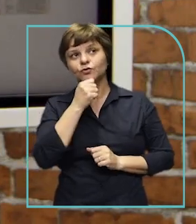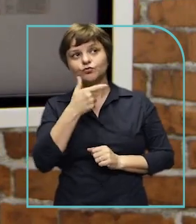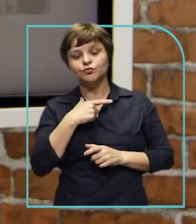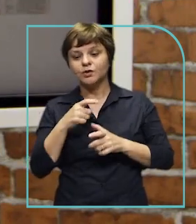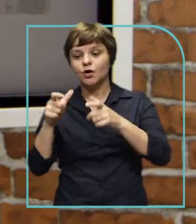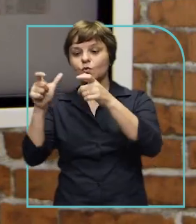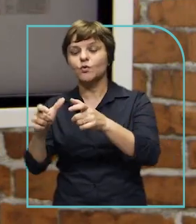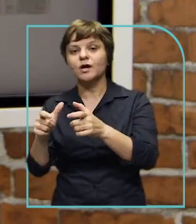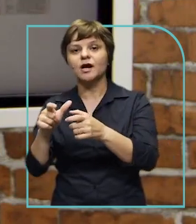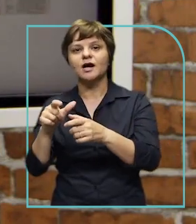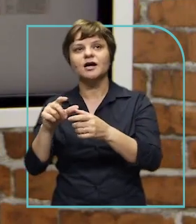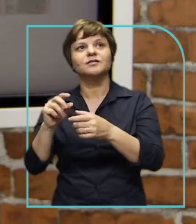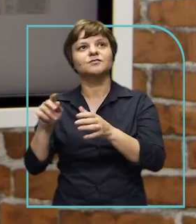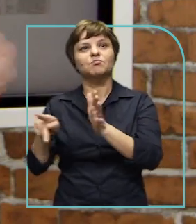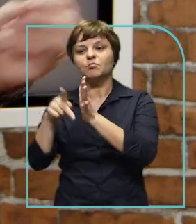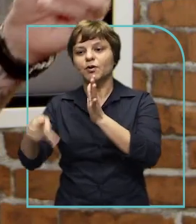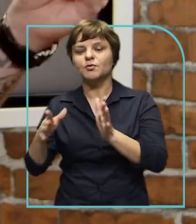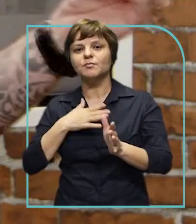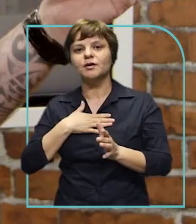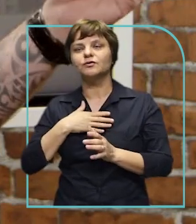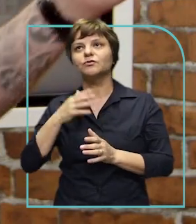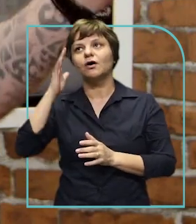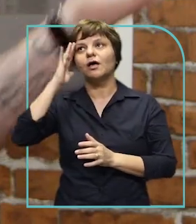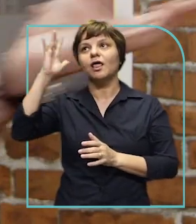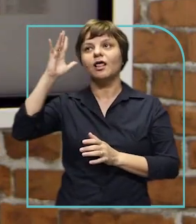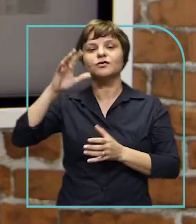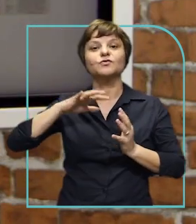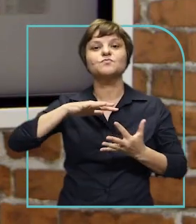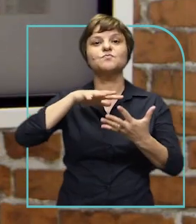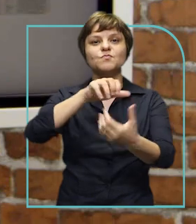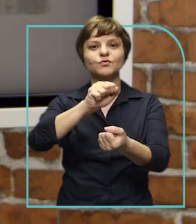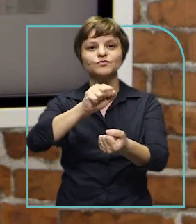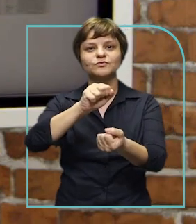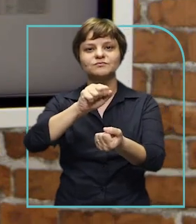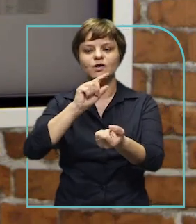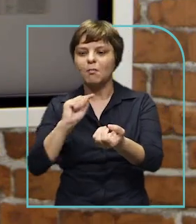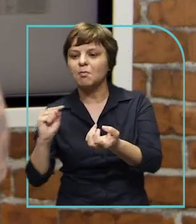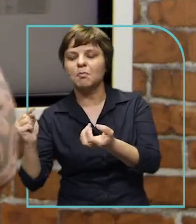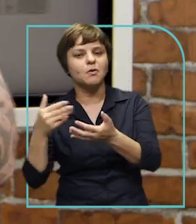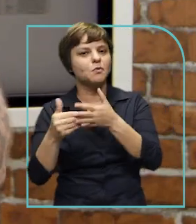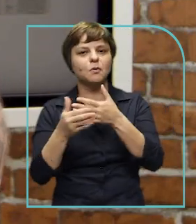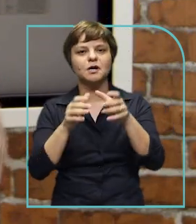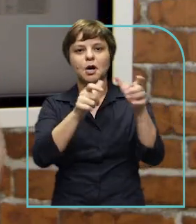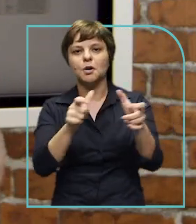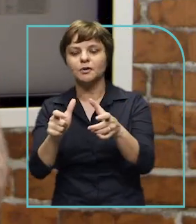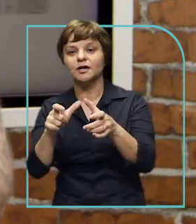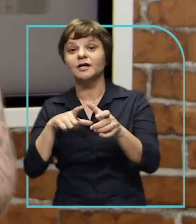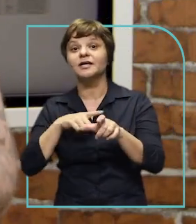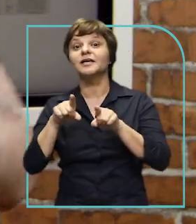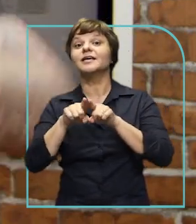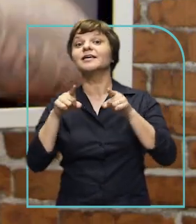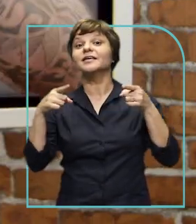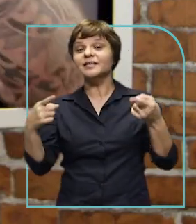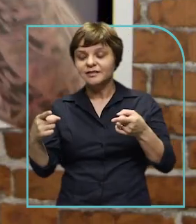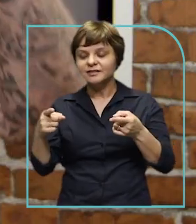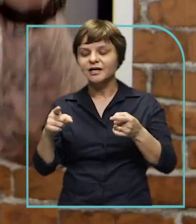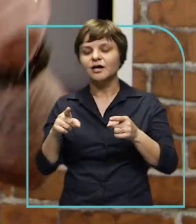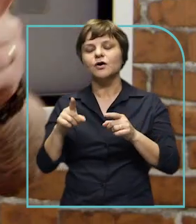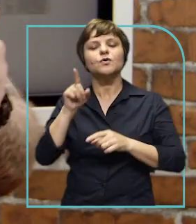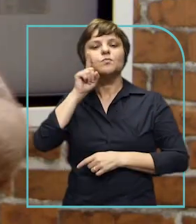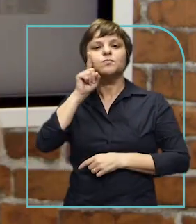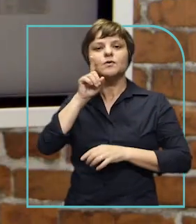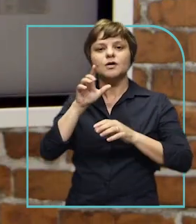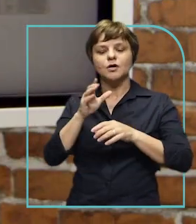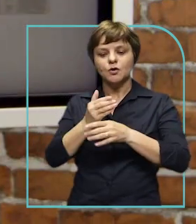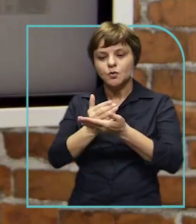não tenho um território fixo, eu sou uma ideia, eu estou no mundo. E aí os Estados Unidos começam então a atacar o mundo